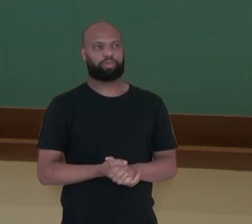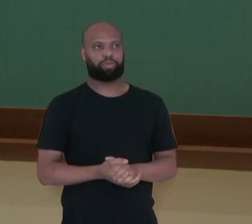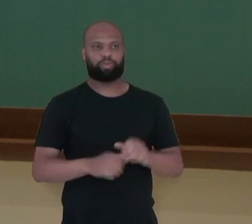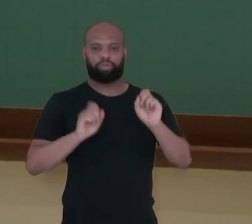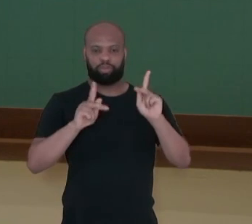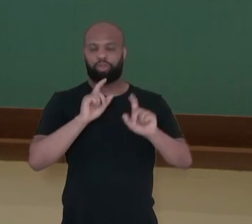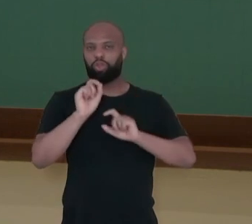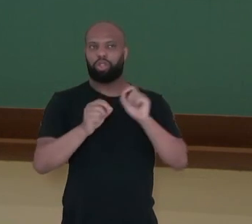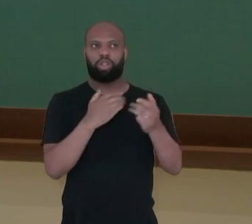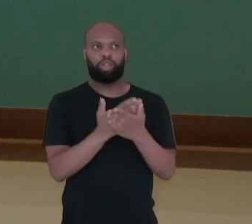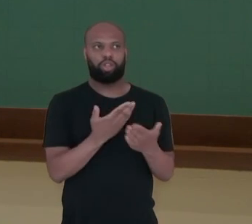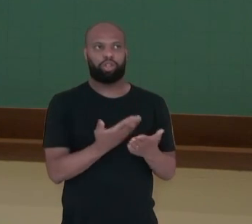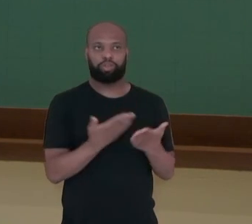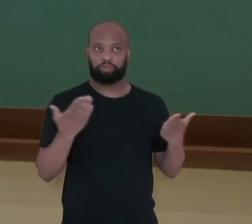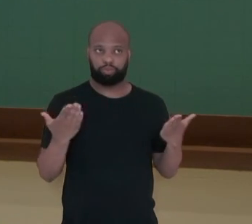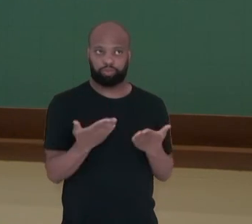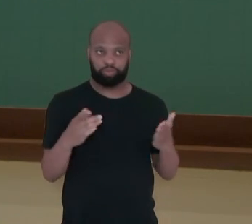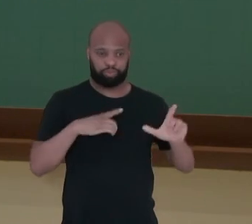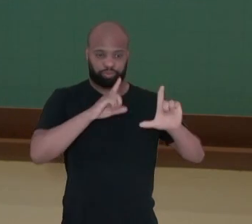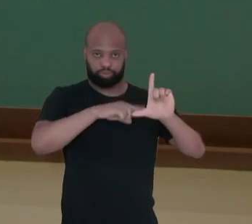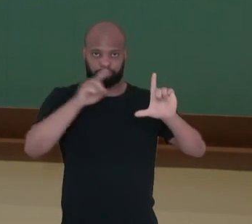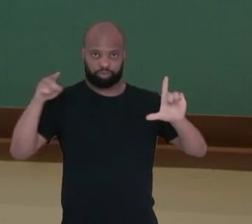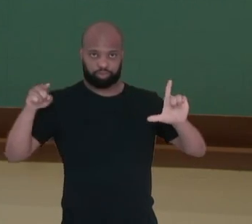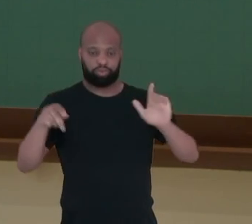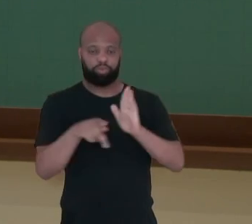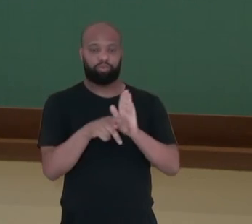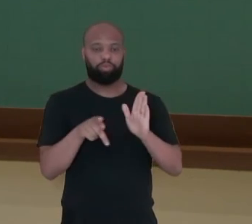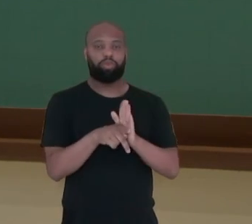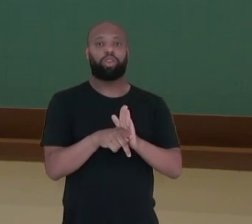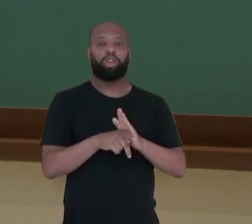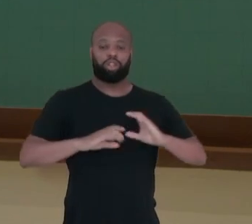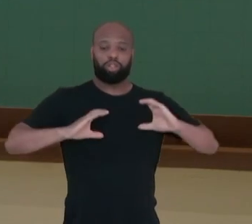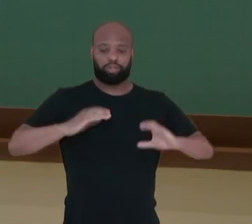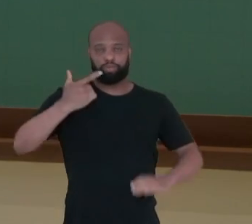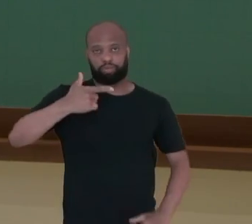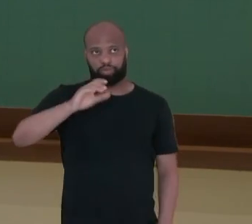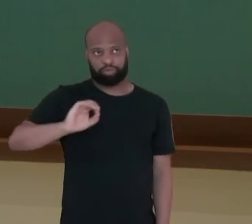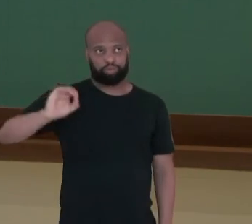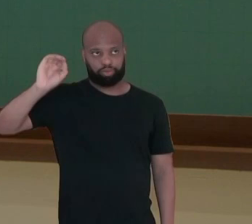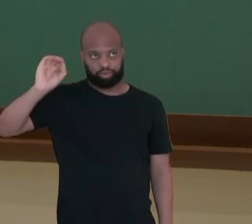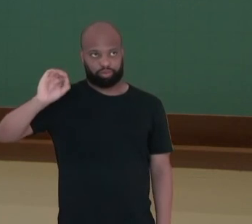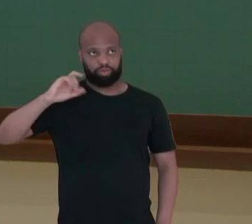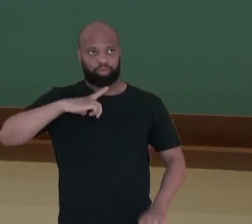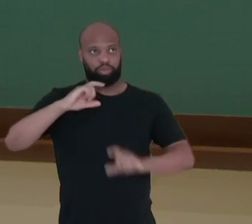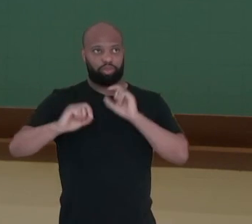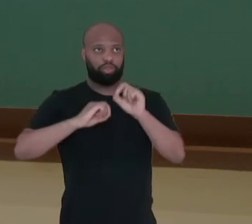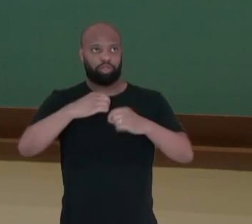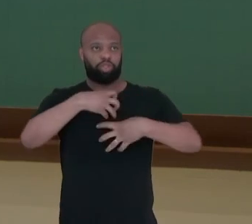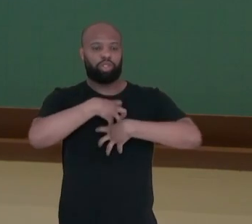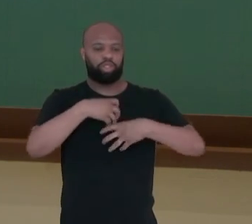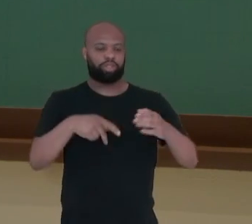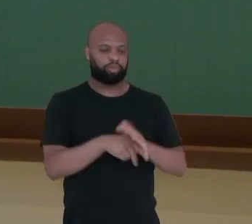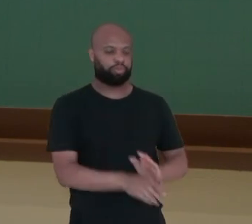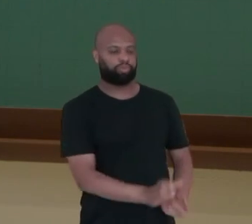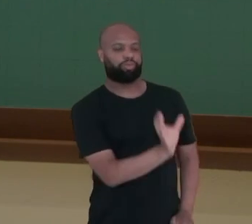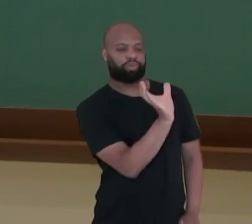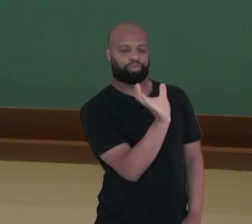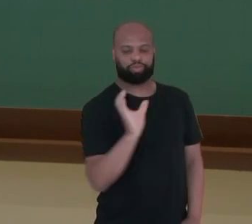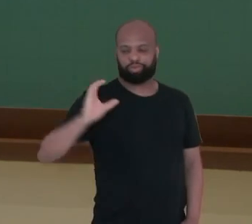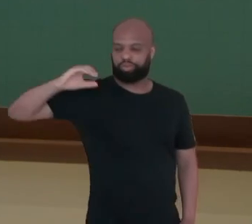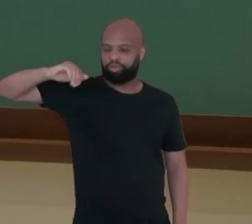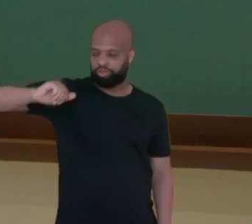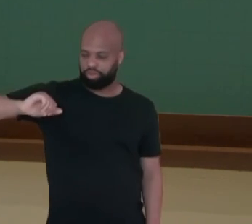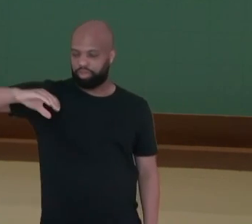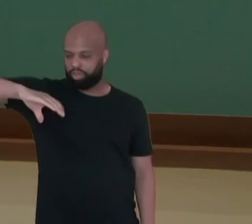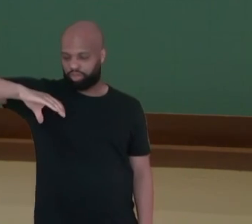O que vimos então? Gráfico de uma função quadrática terá a posição da sua concavidade